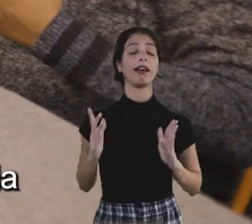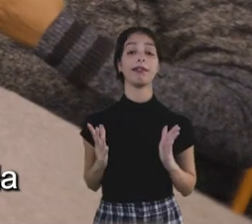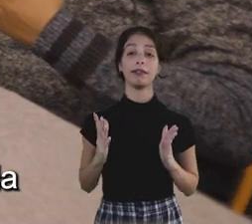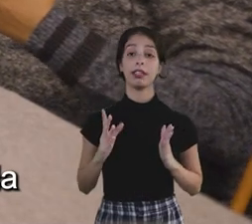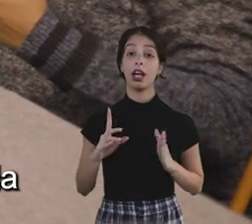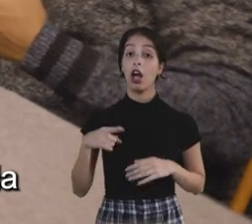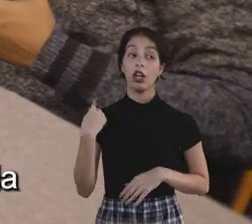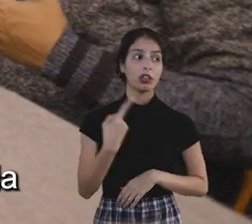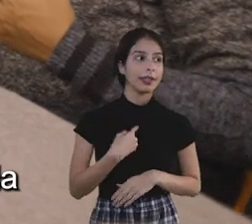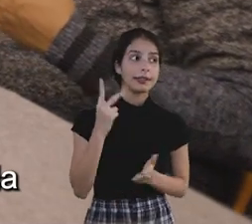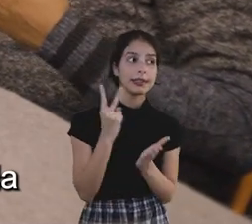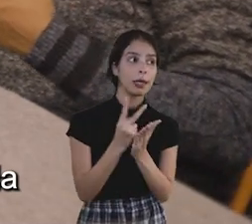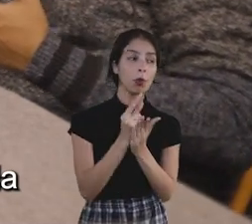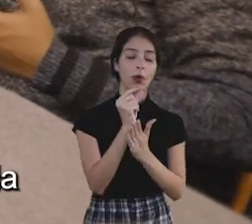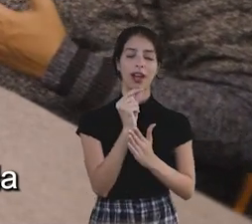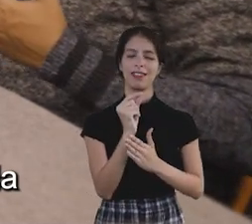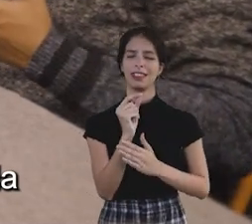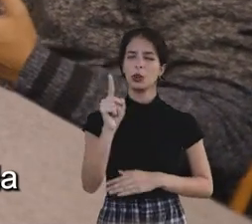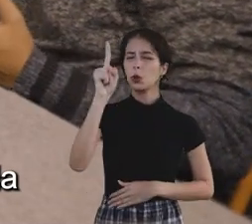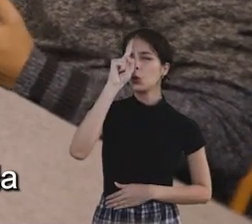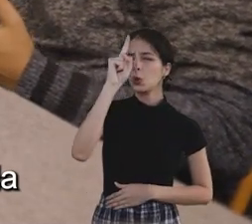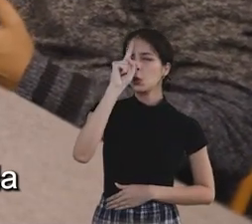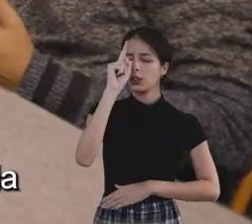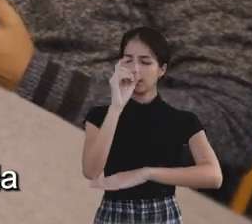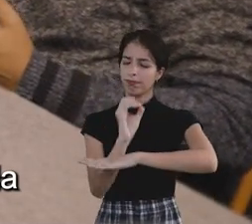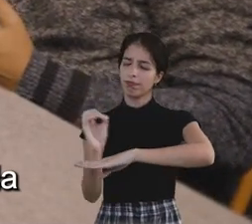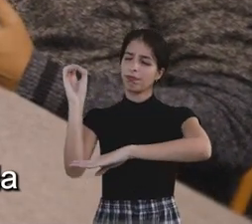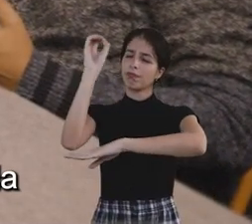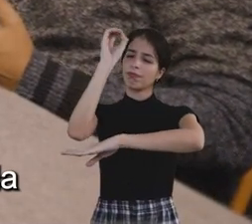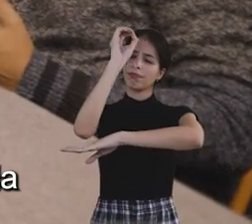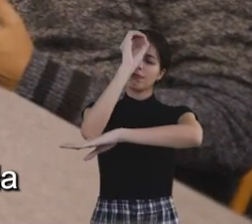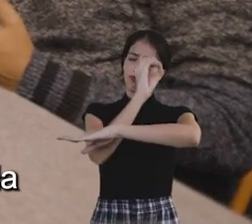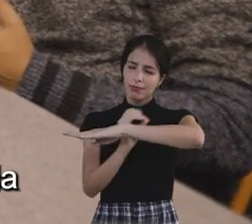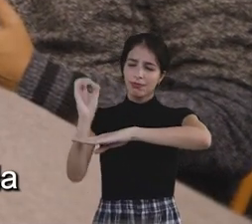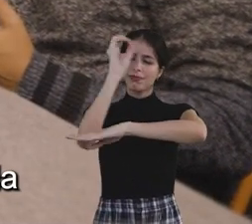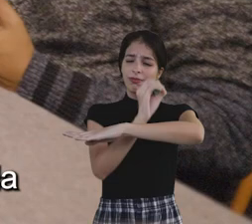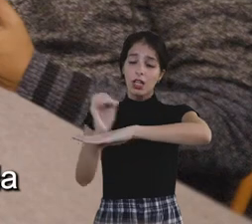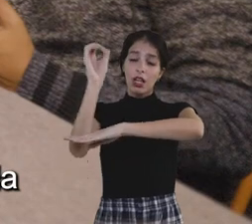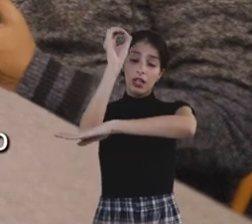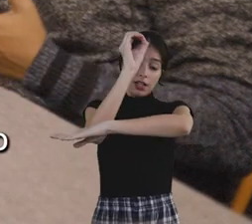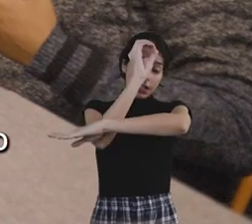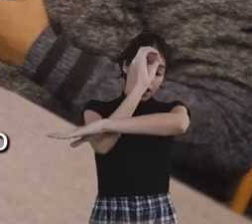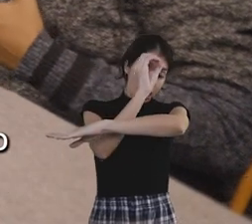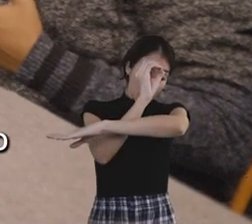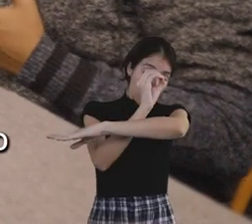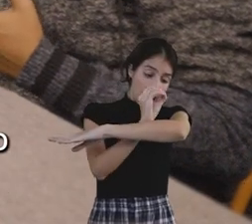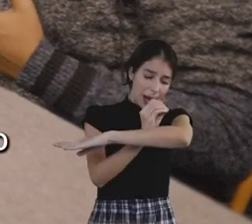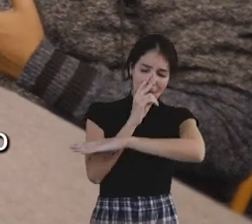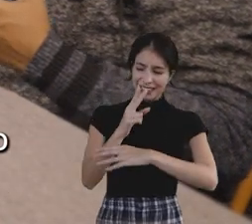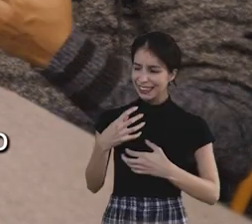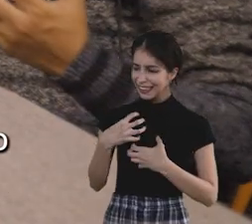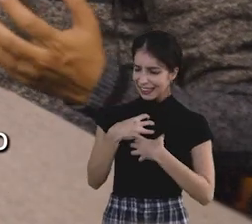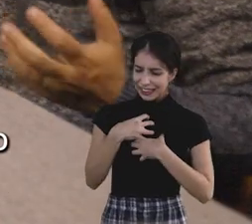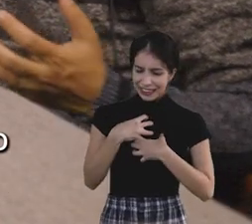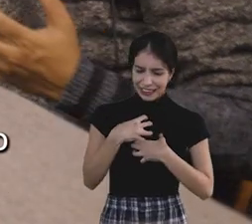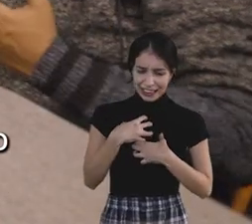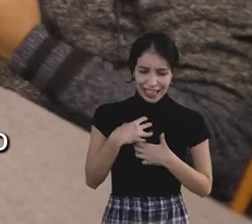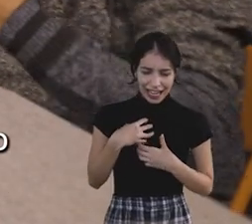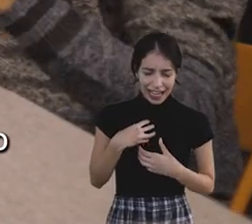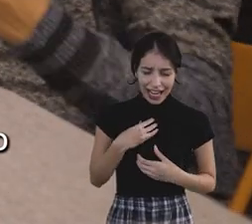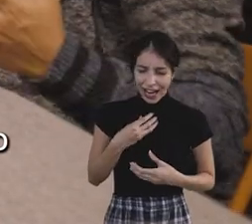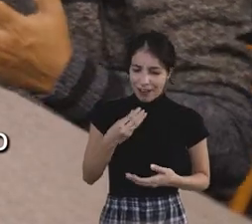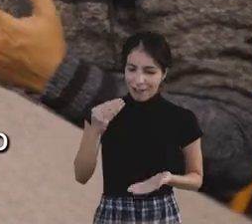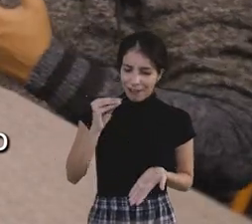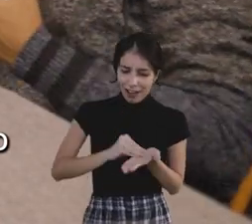então a gente fica o tempo todo chegando no final do dia eh com um se sentindo uma conta no vermelho